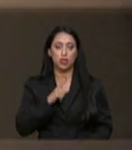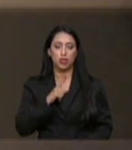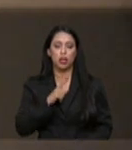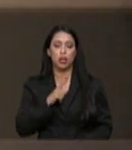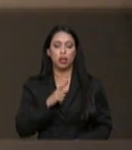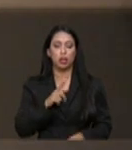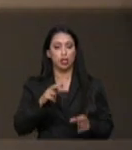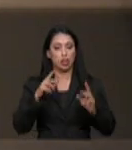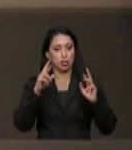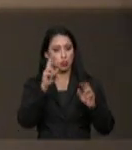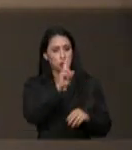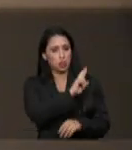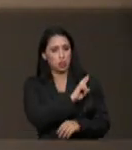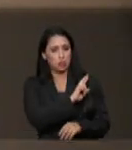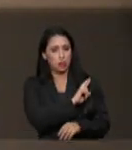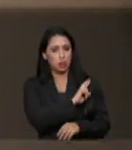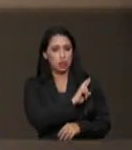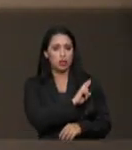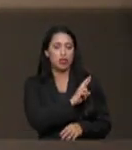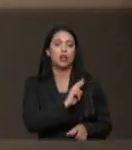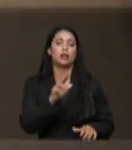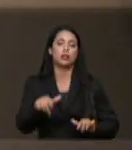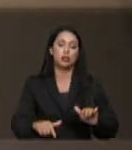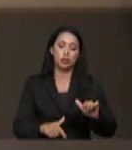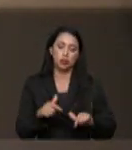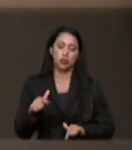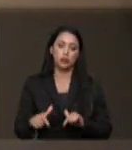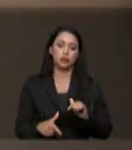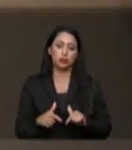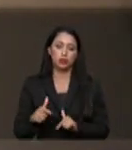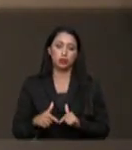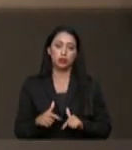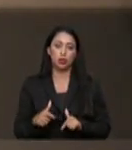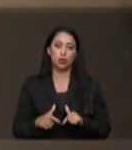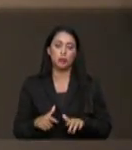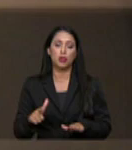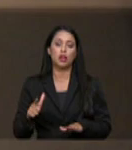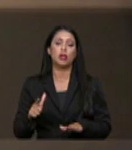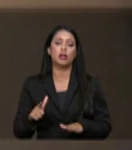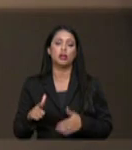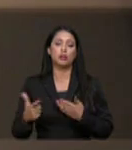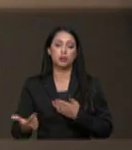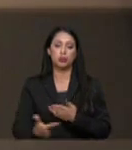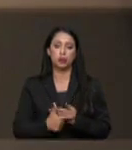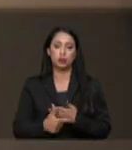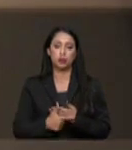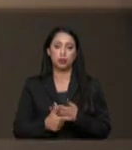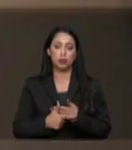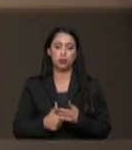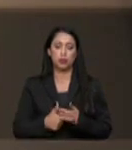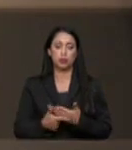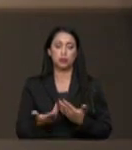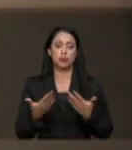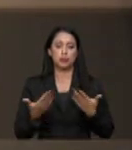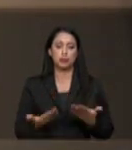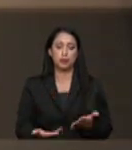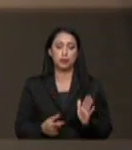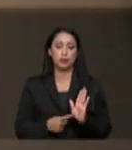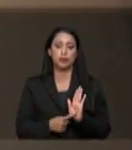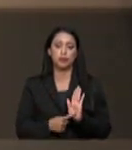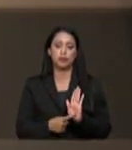de cor responsabilidade no Exercício do cargo ele se mostrou